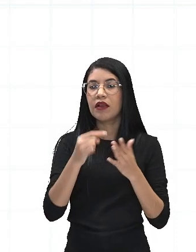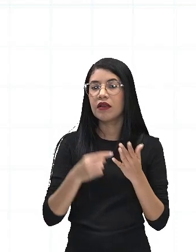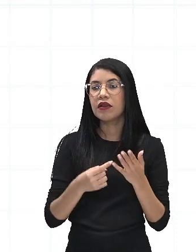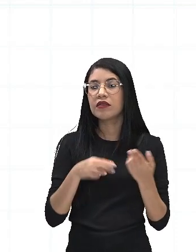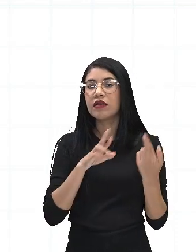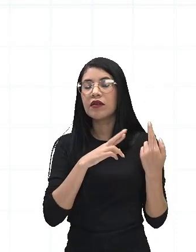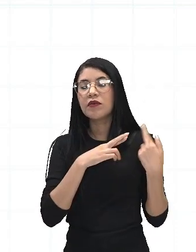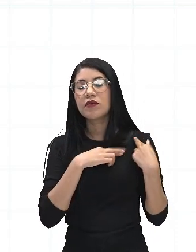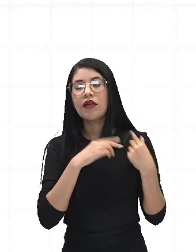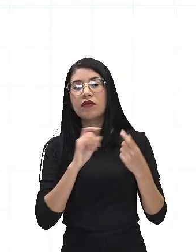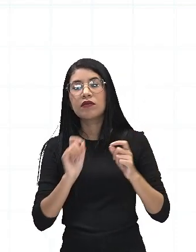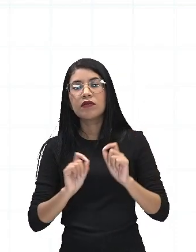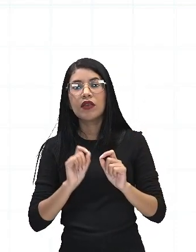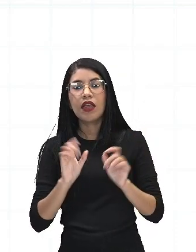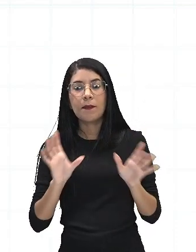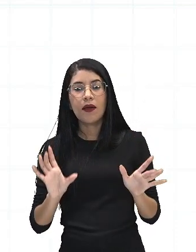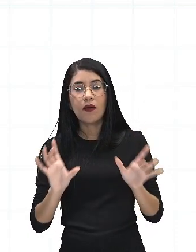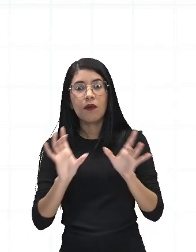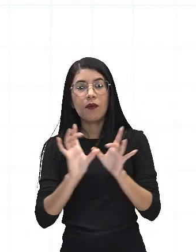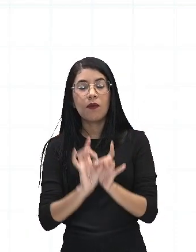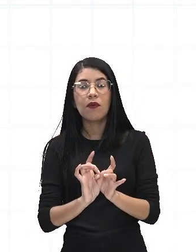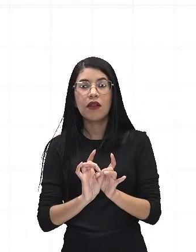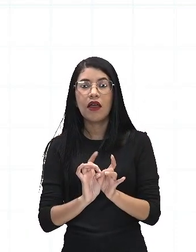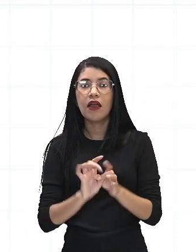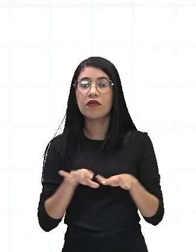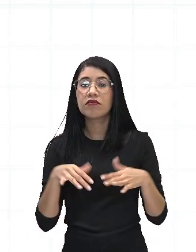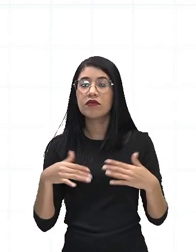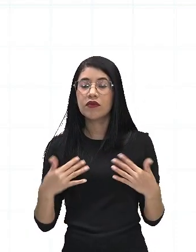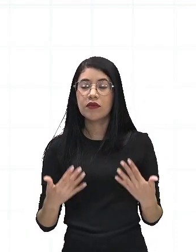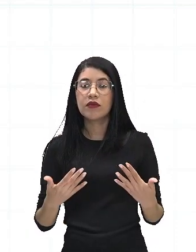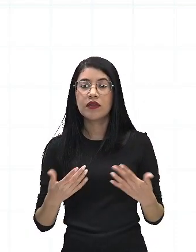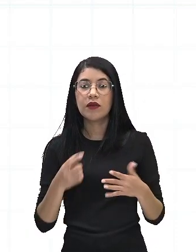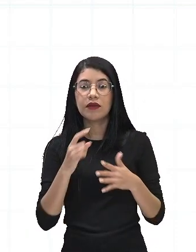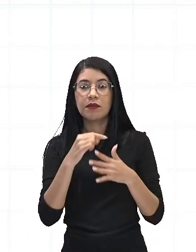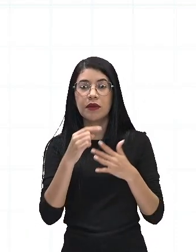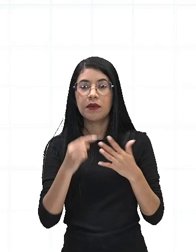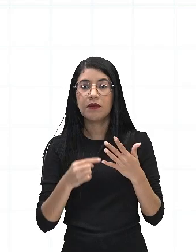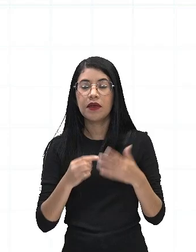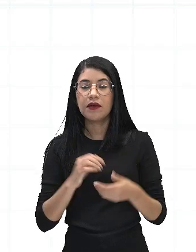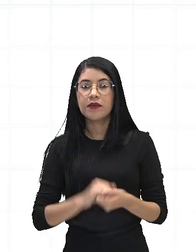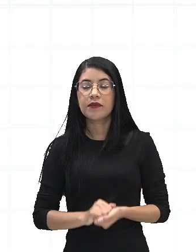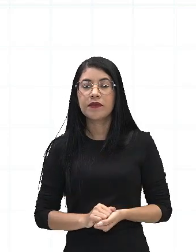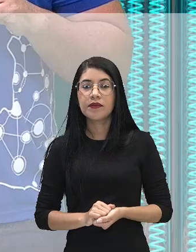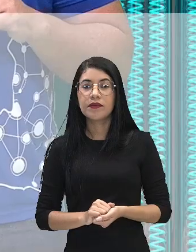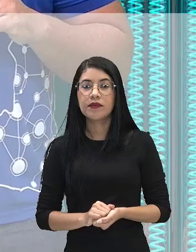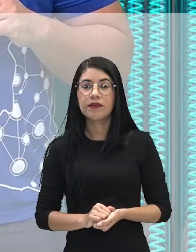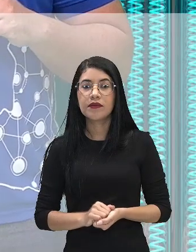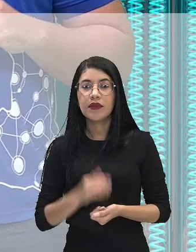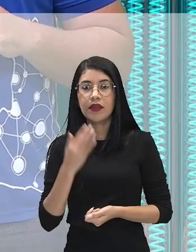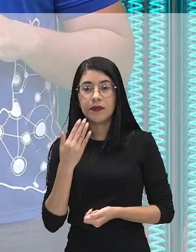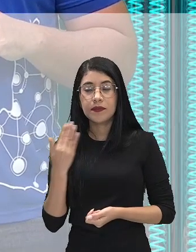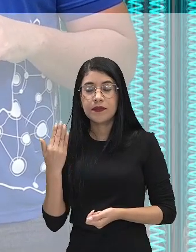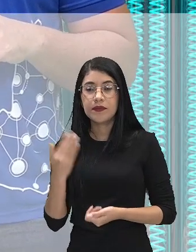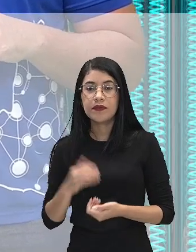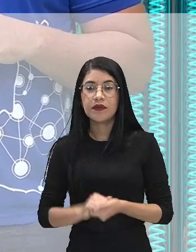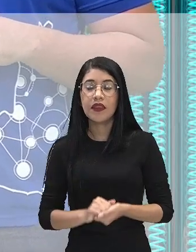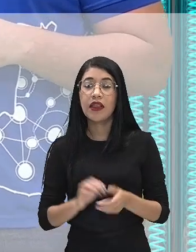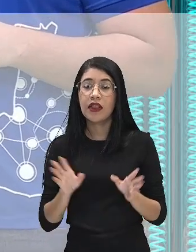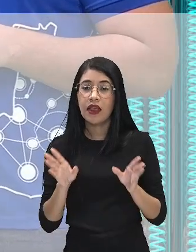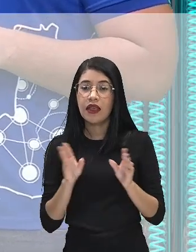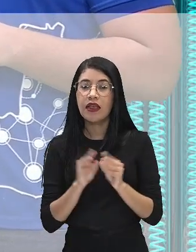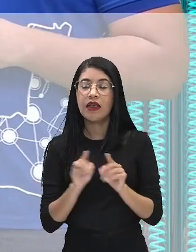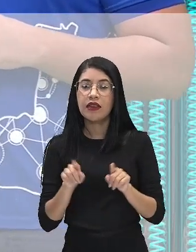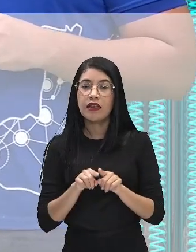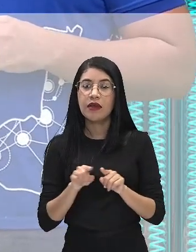responsáveis por fazer conexões. E que elementos são esses? Vamos observar nesta resenha, certo? Exatamente